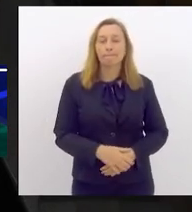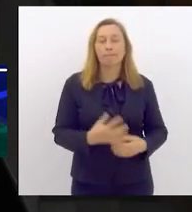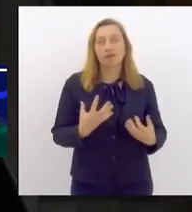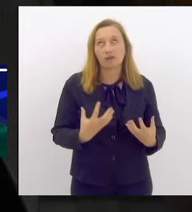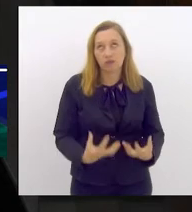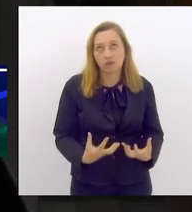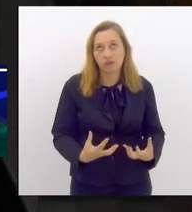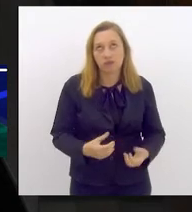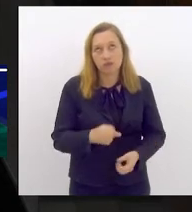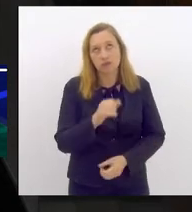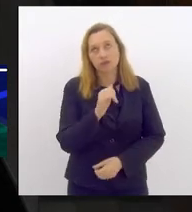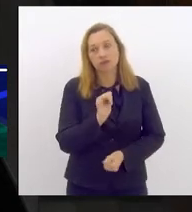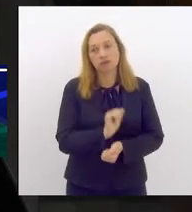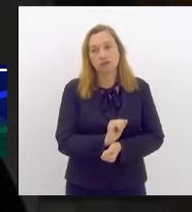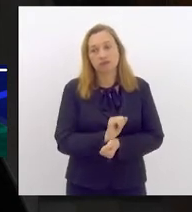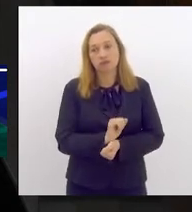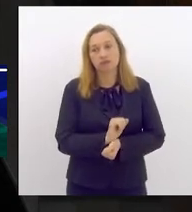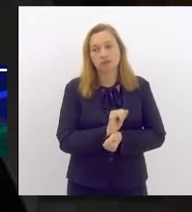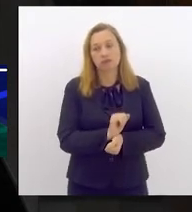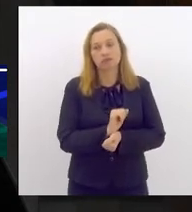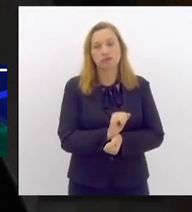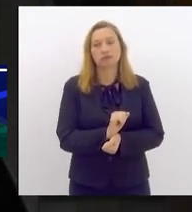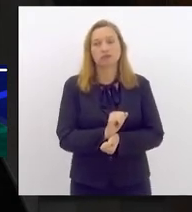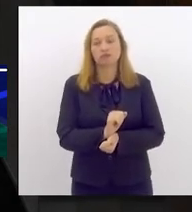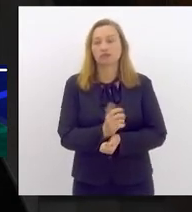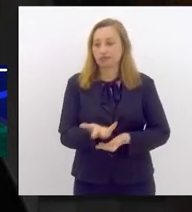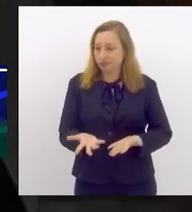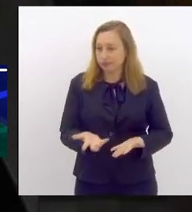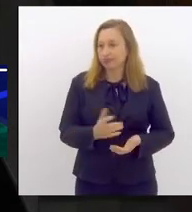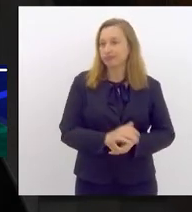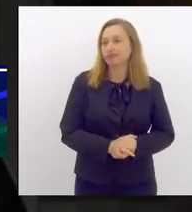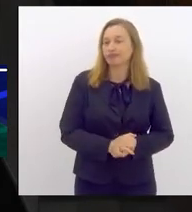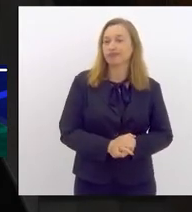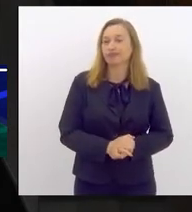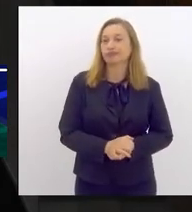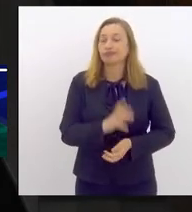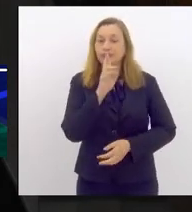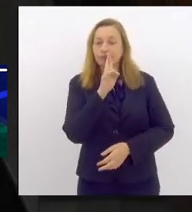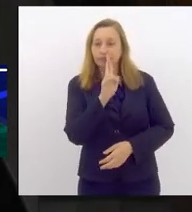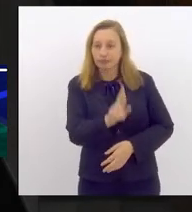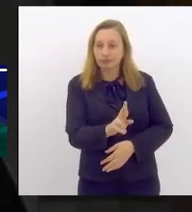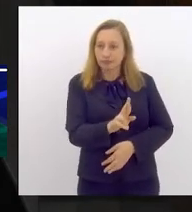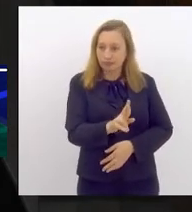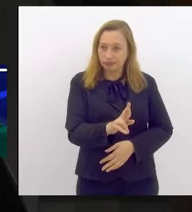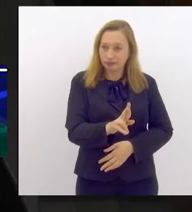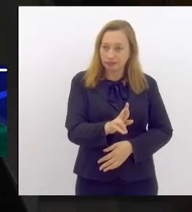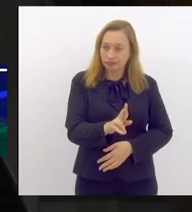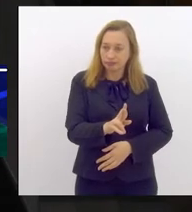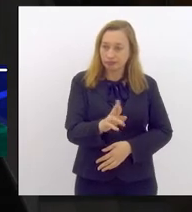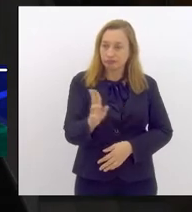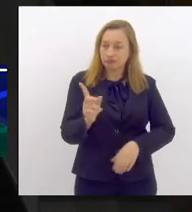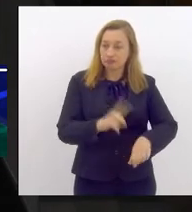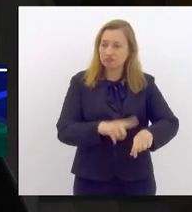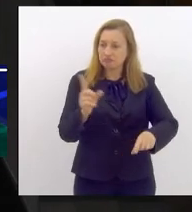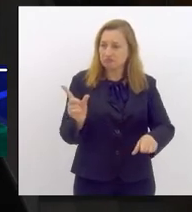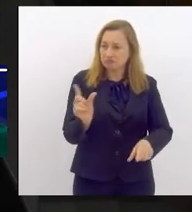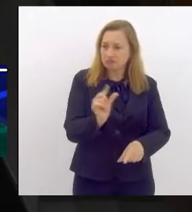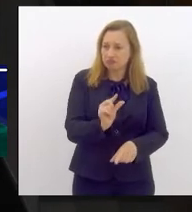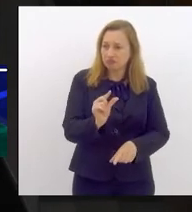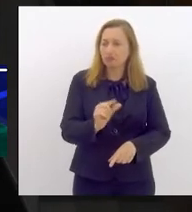cansados de esperar é uma medida que desse uma resposta de curtíssimo